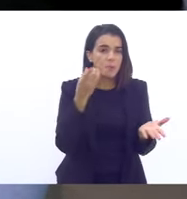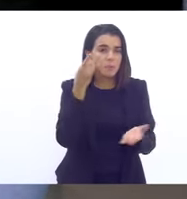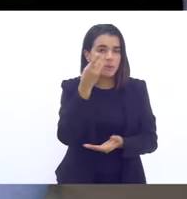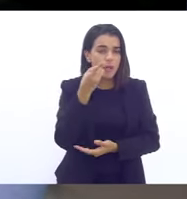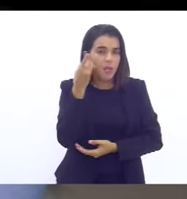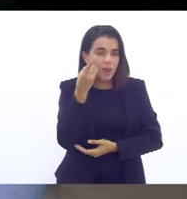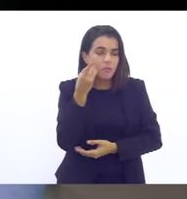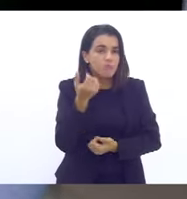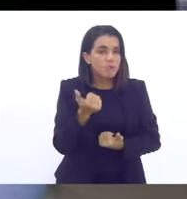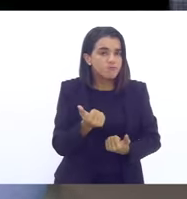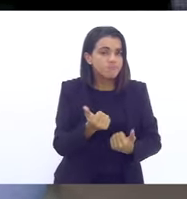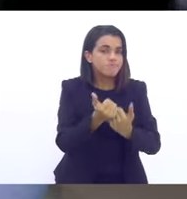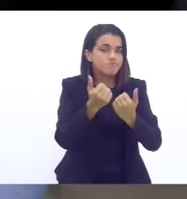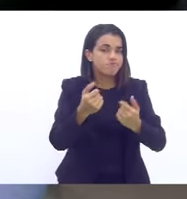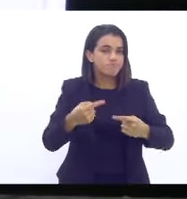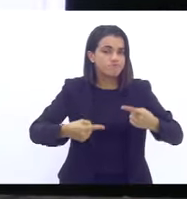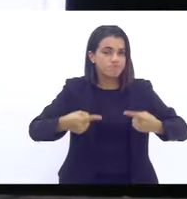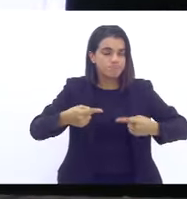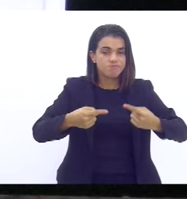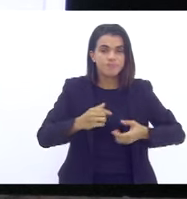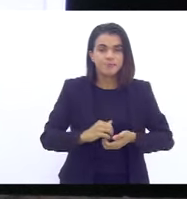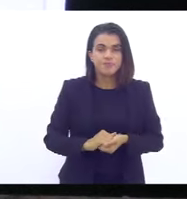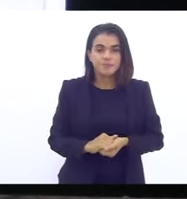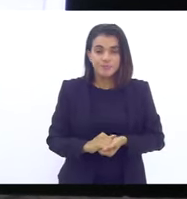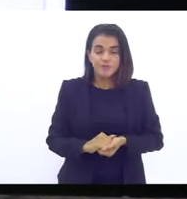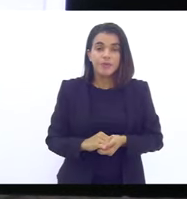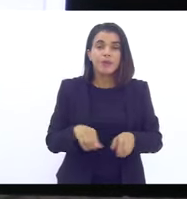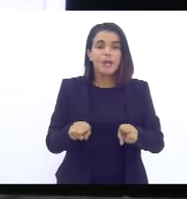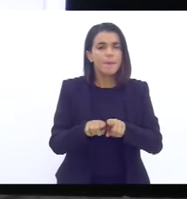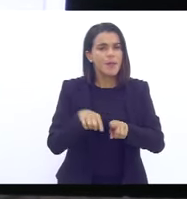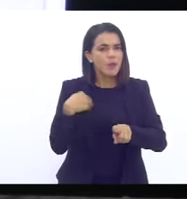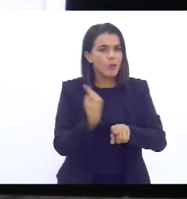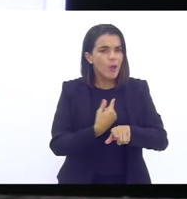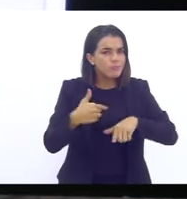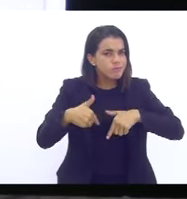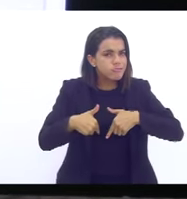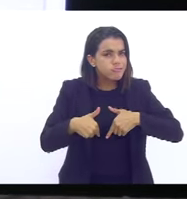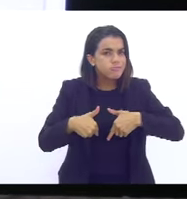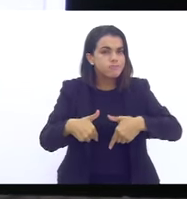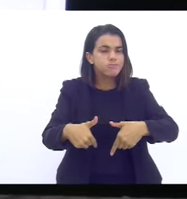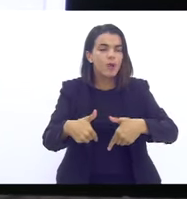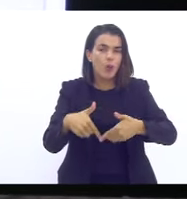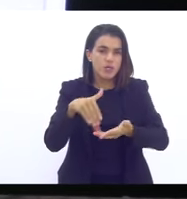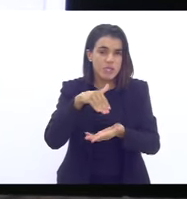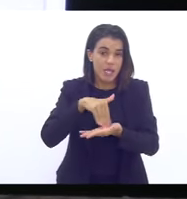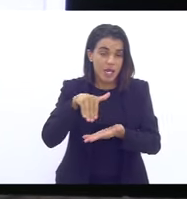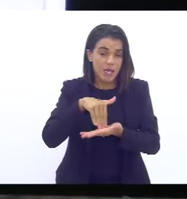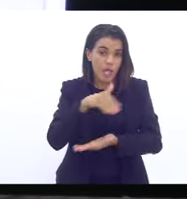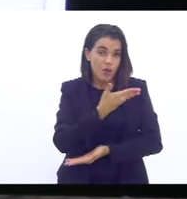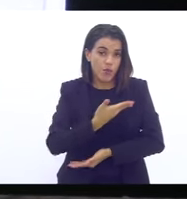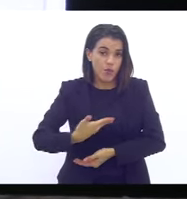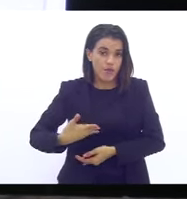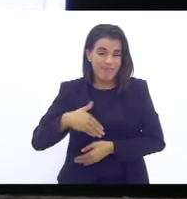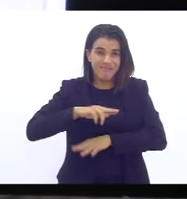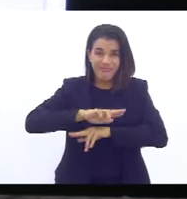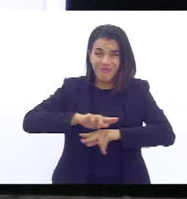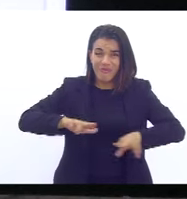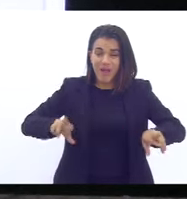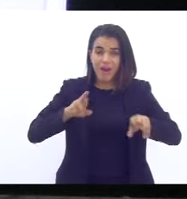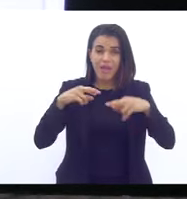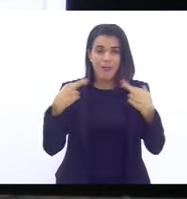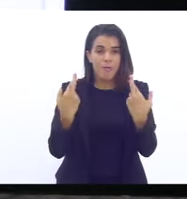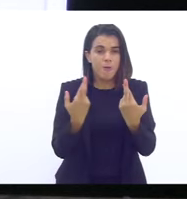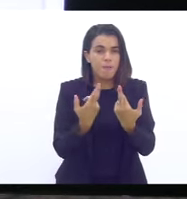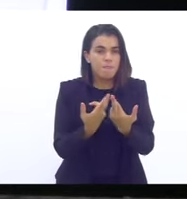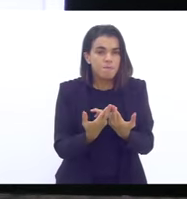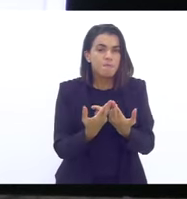poder auxiliar essa discussão. É, realizamos diversas, o secretário desenvolveu várias reuniões no TCU, no Ministério de Minas